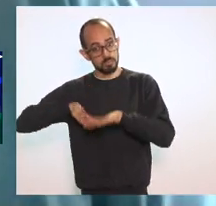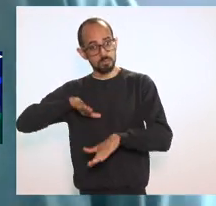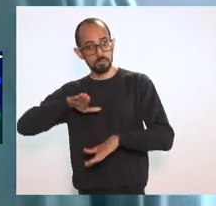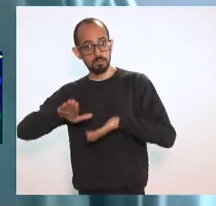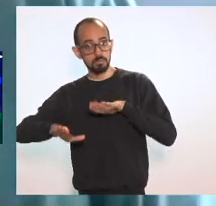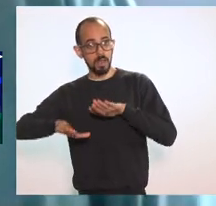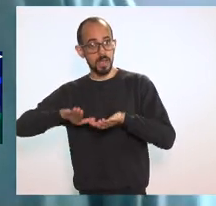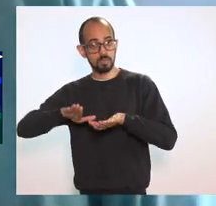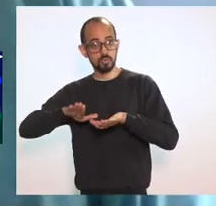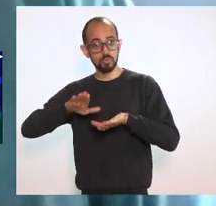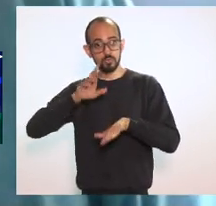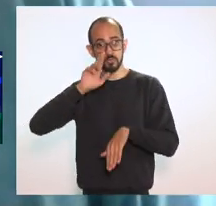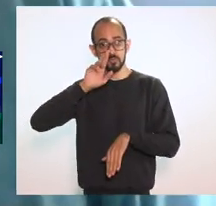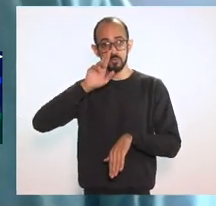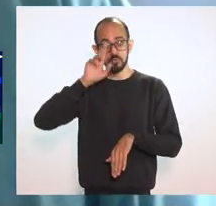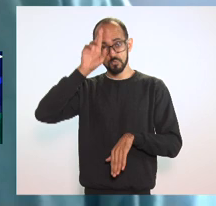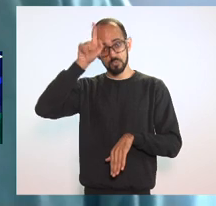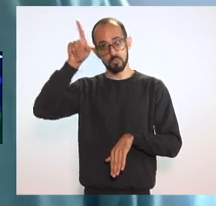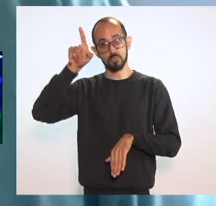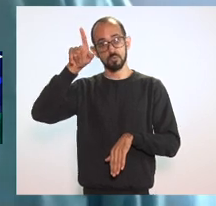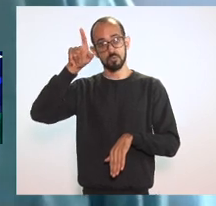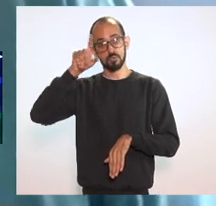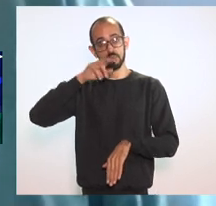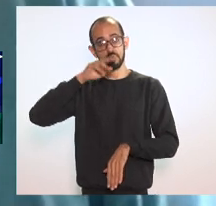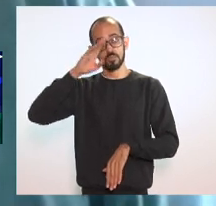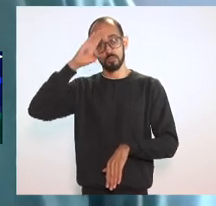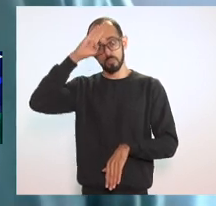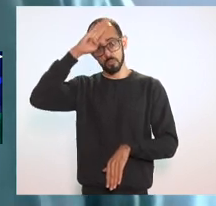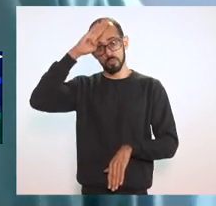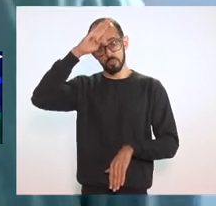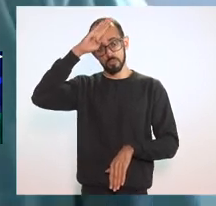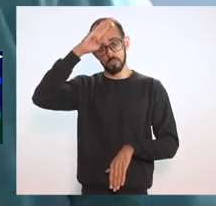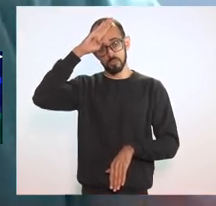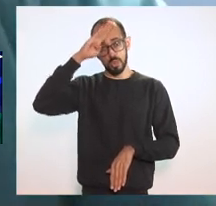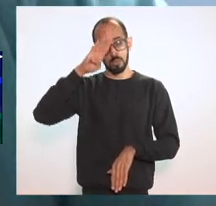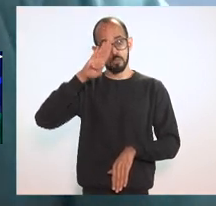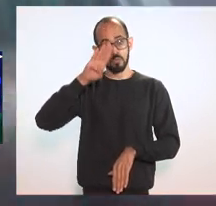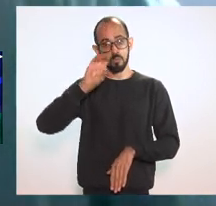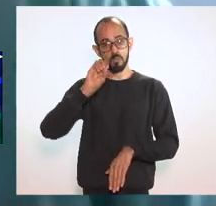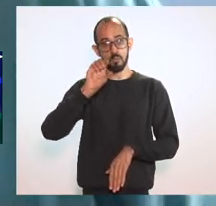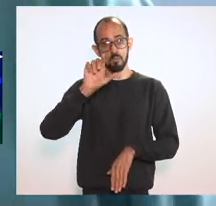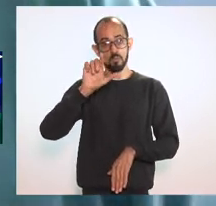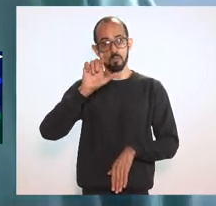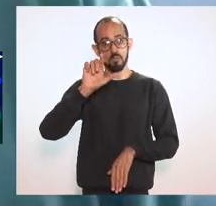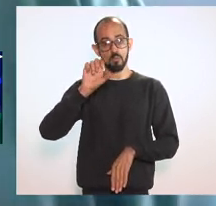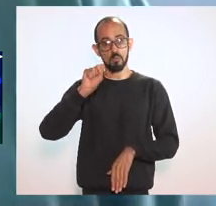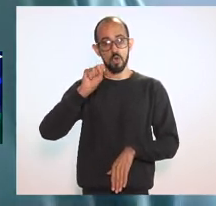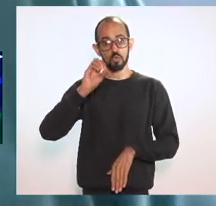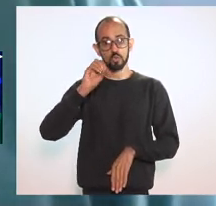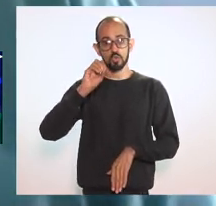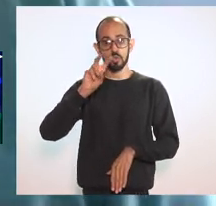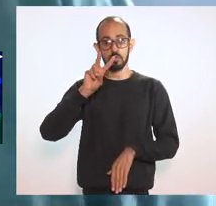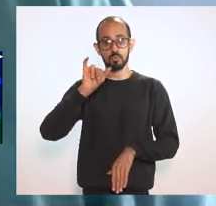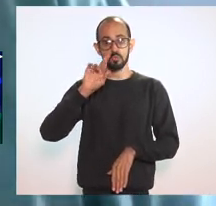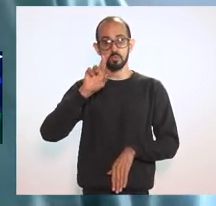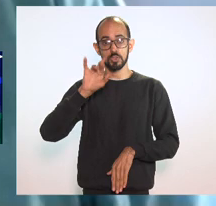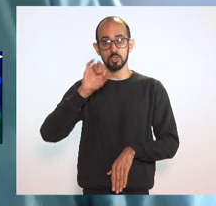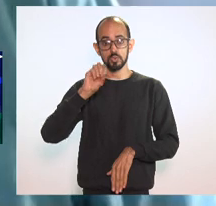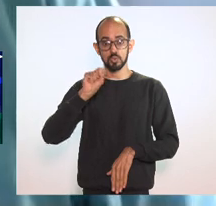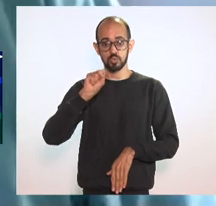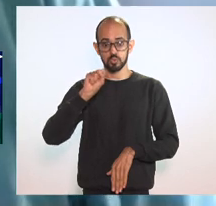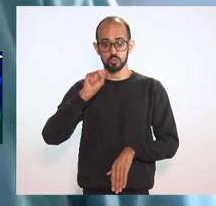errático o presidente russo vírus que será hoje derrubar e hoje mesmo